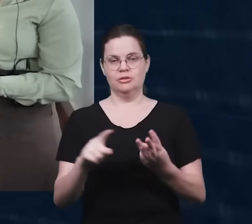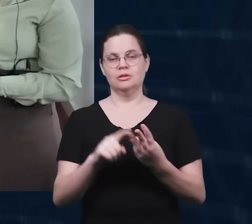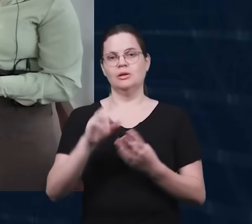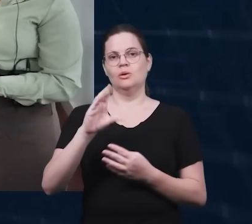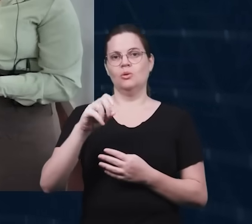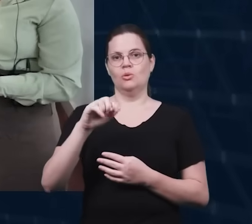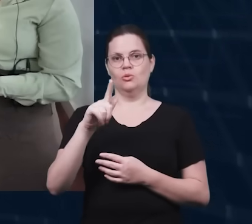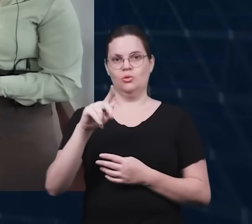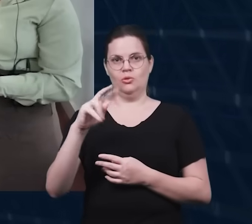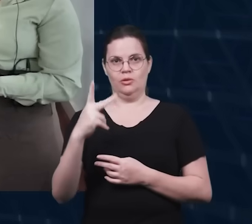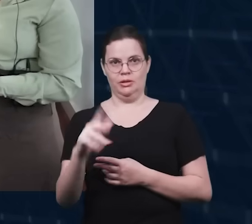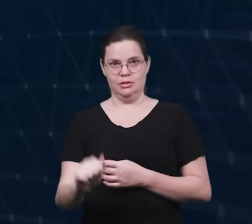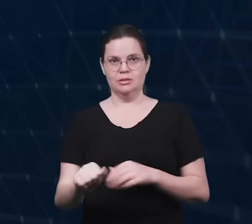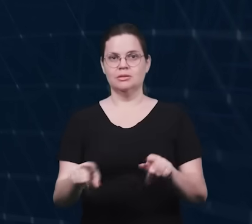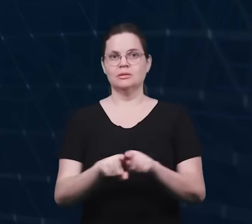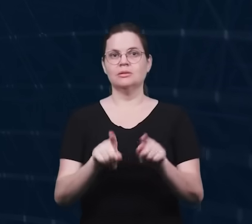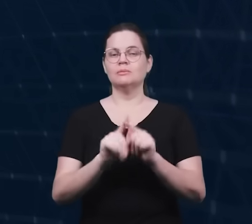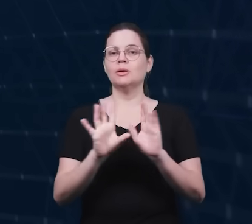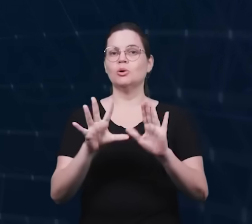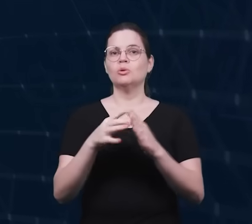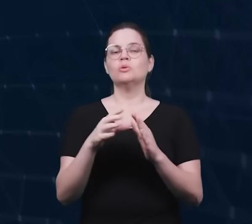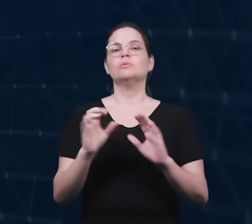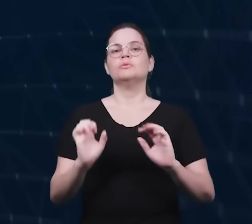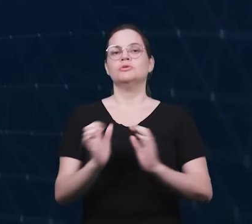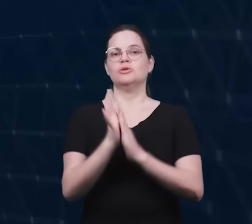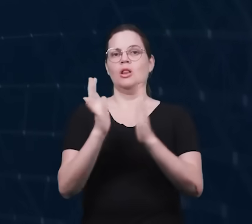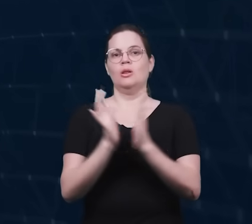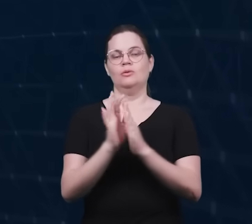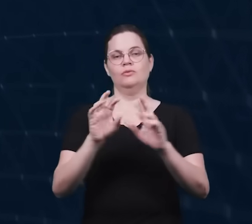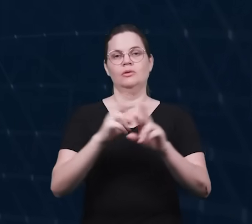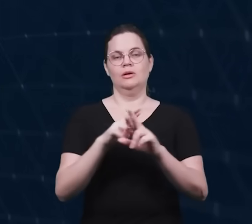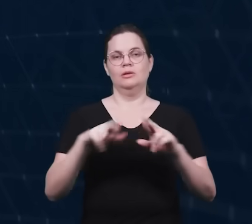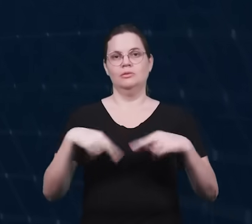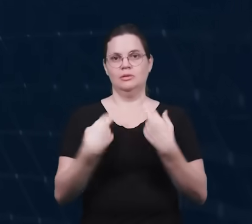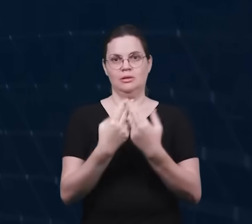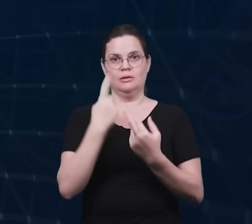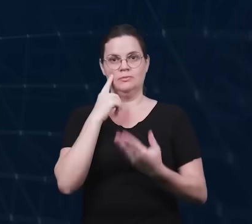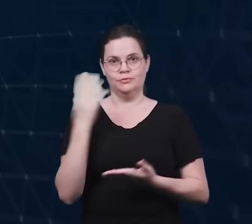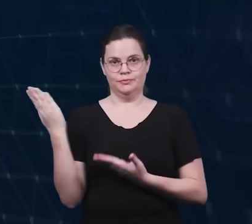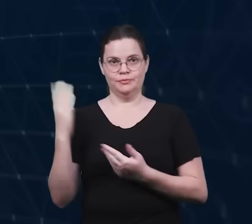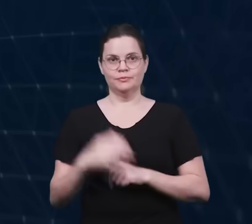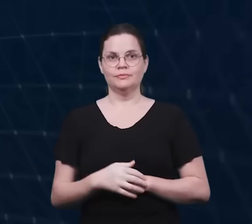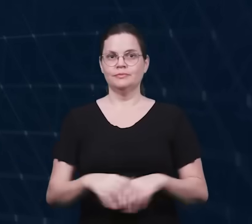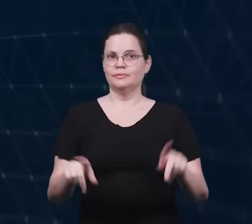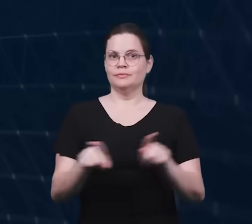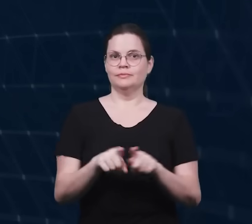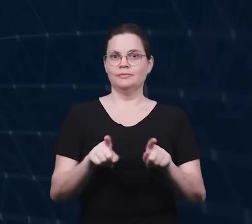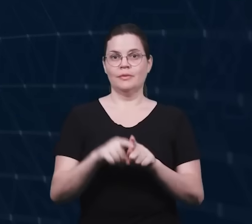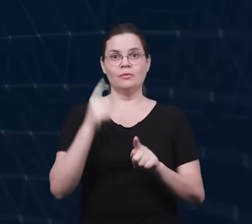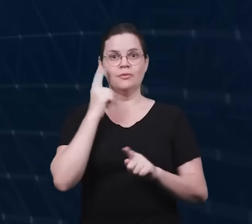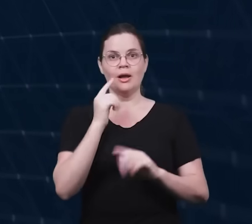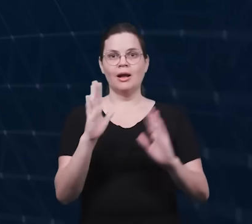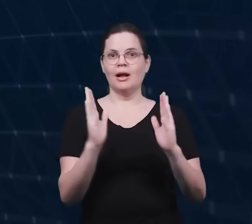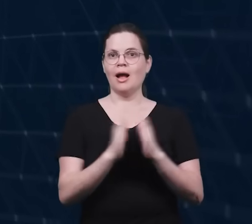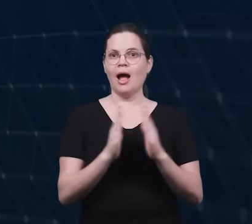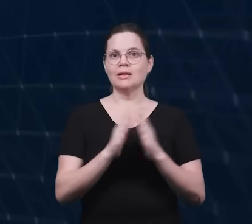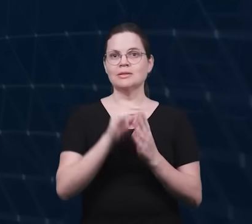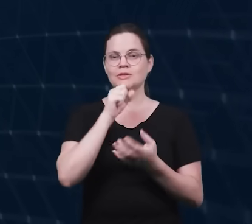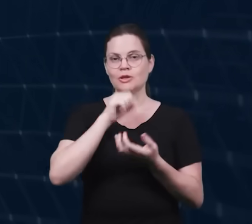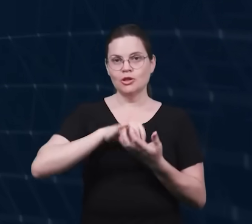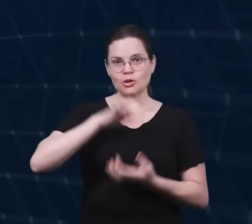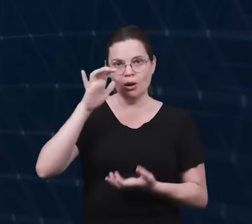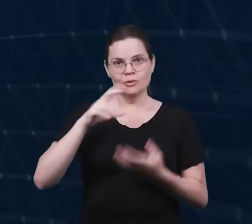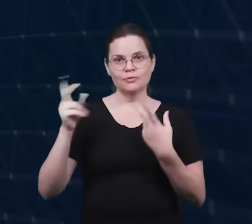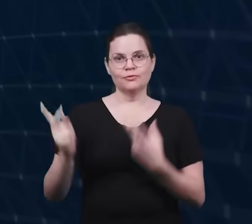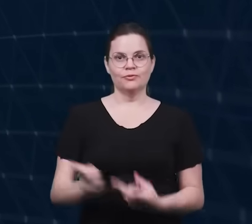encontro dos grupos de louvor da região Vale Jatobá e Tirol. Agora, as imagens são de uma visita que